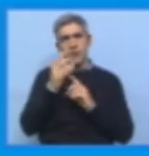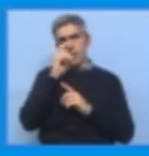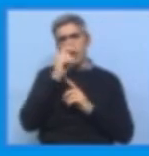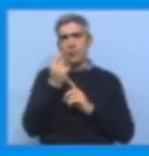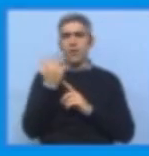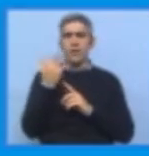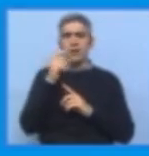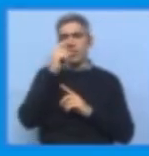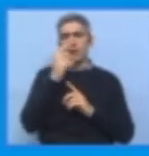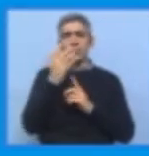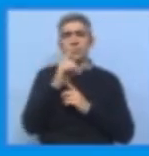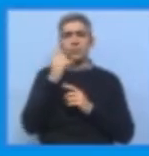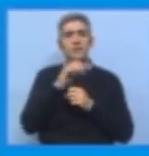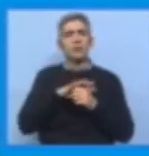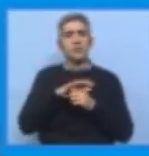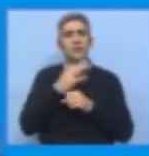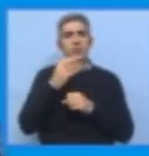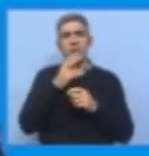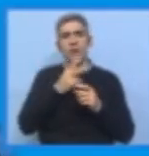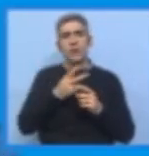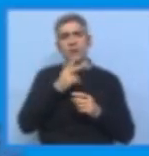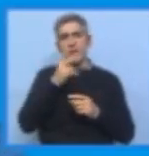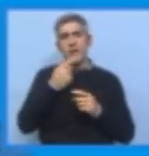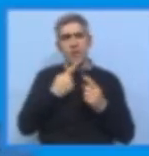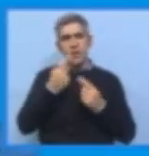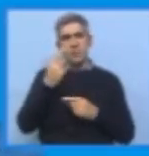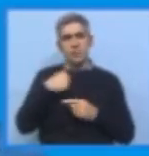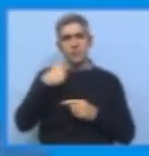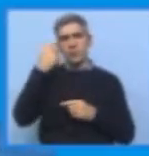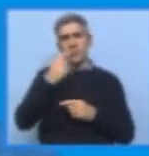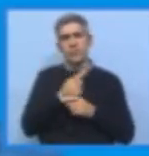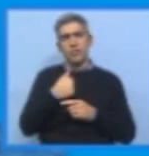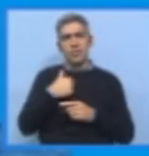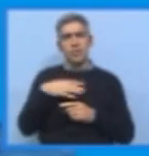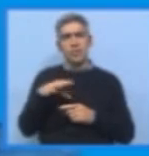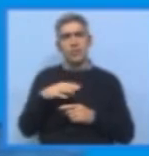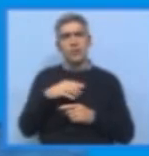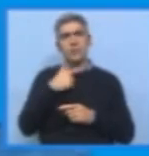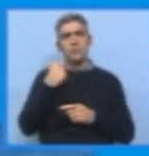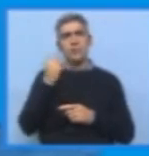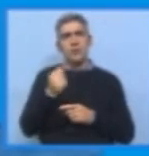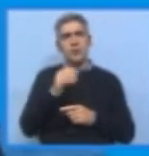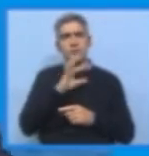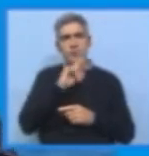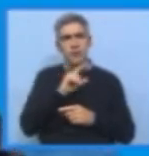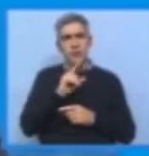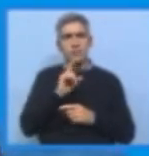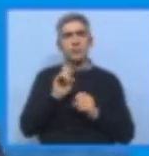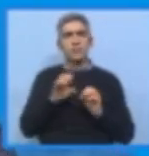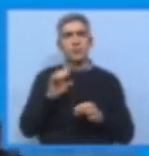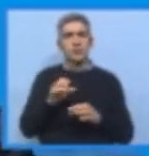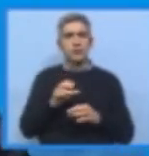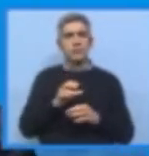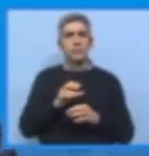relativamente recente em que fizeram queixa de mim à direção clínica porque eu queria matar a mãe. E o que é que se passava?